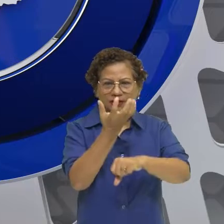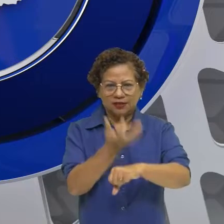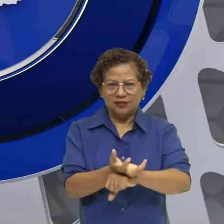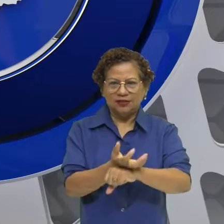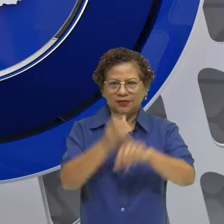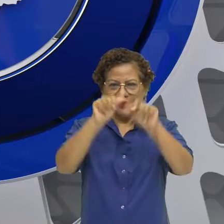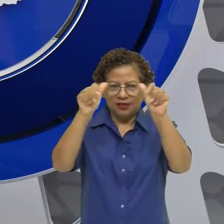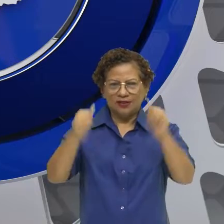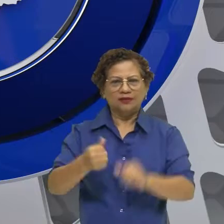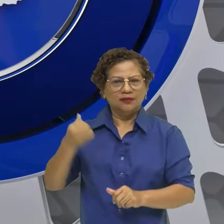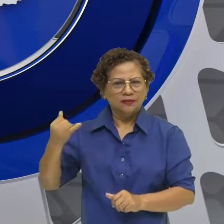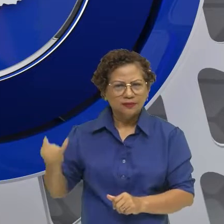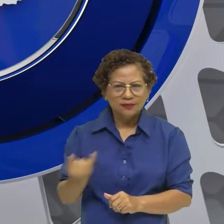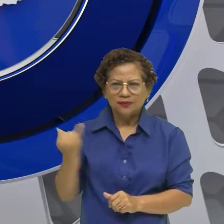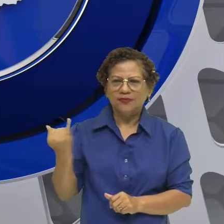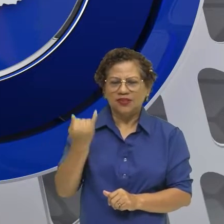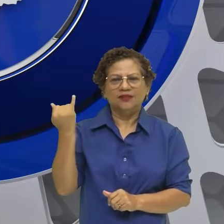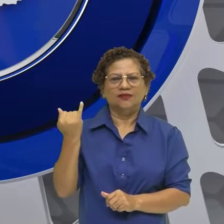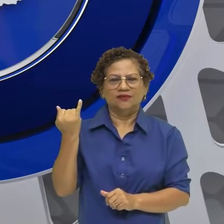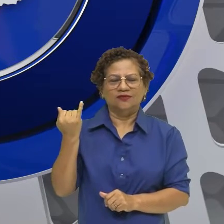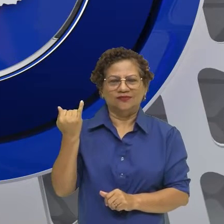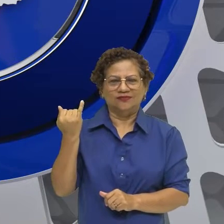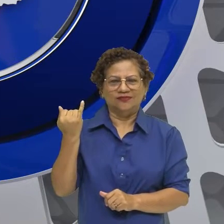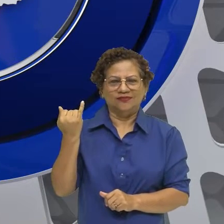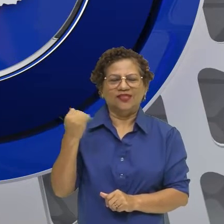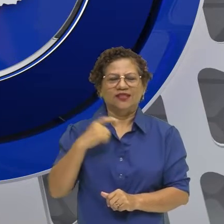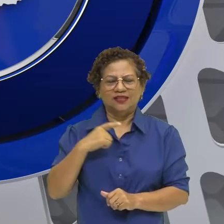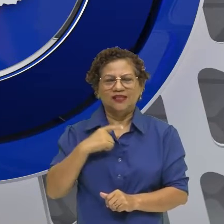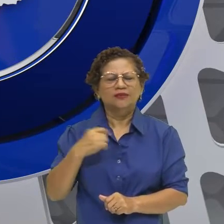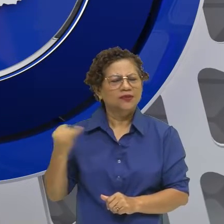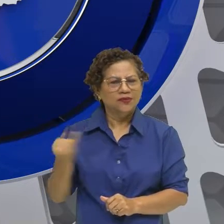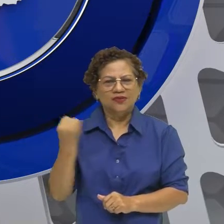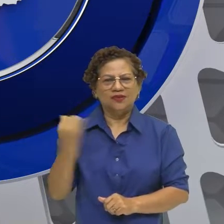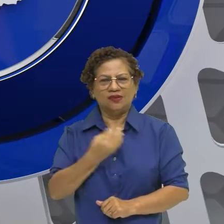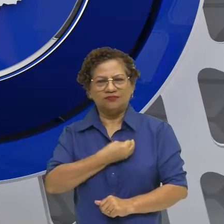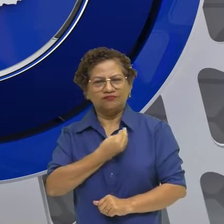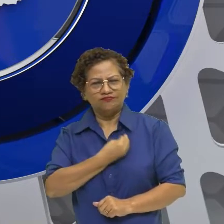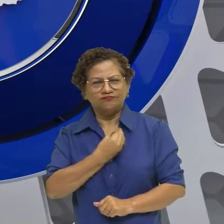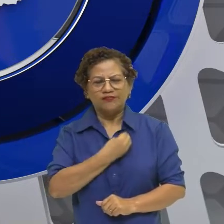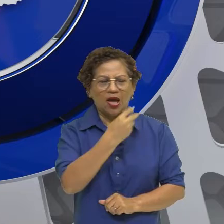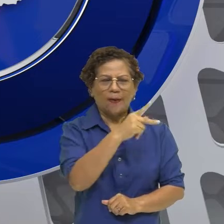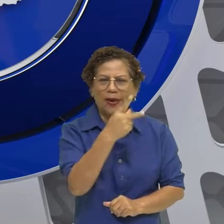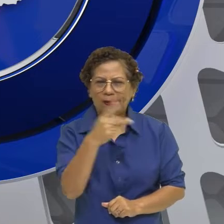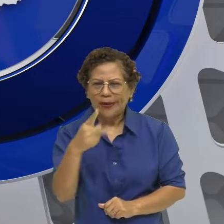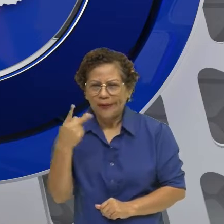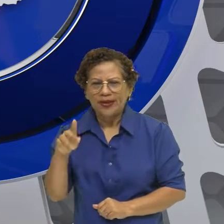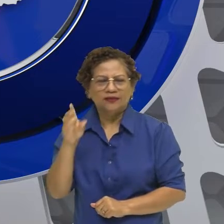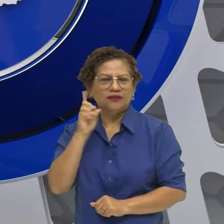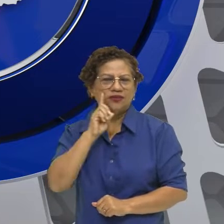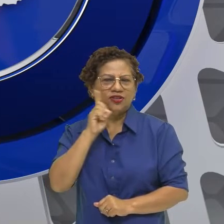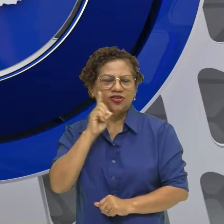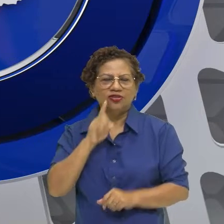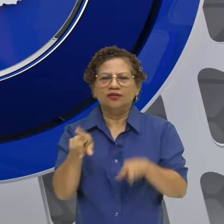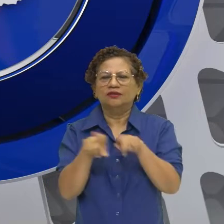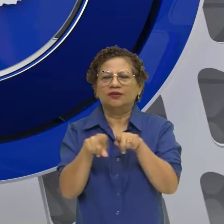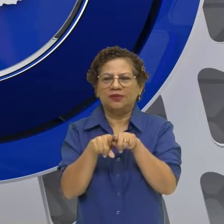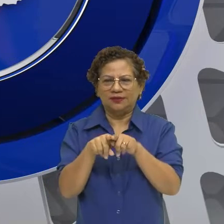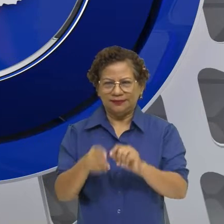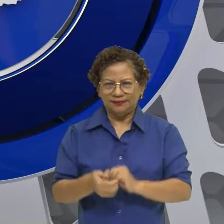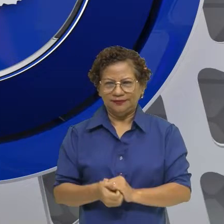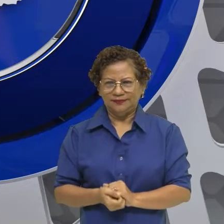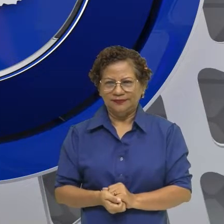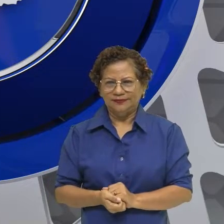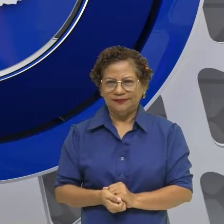tão significativo, curto, mais significativo para a vida de vocês, para o dia a dia também. E a gente